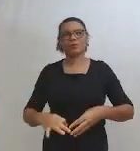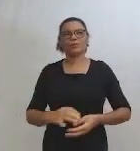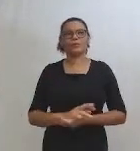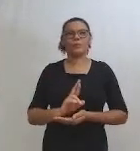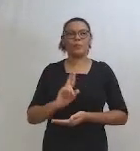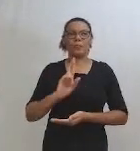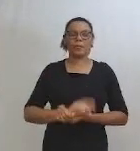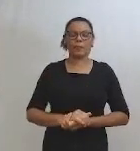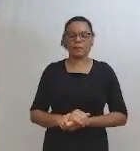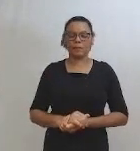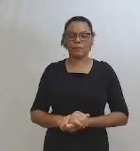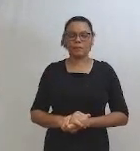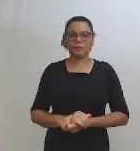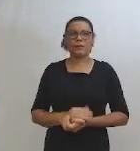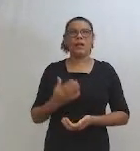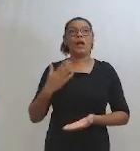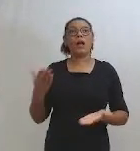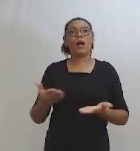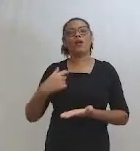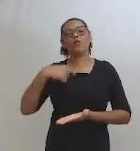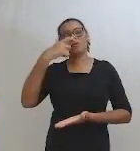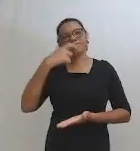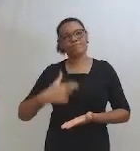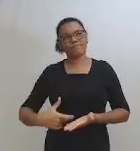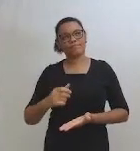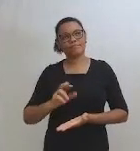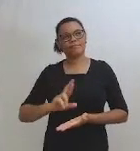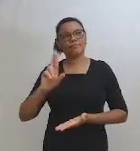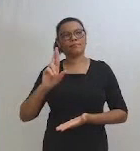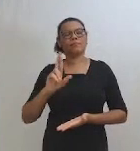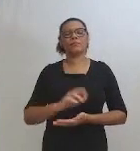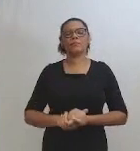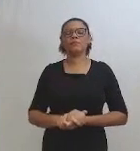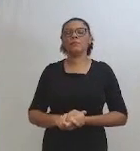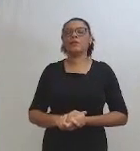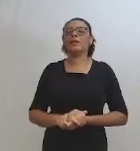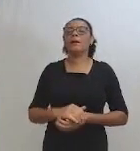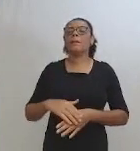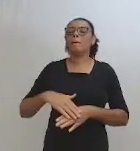Minha relatoria, agravo regimental no habeas corpus